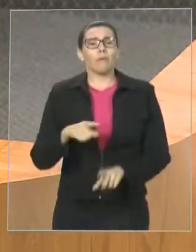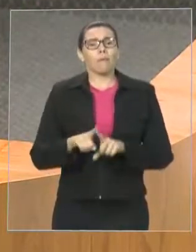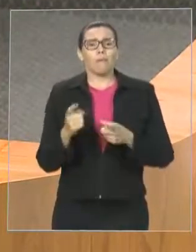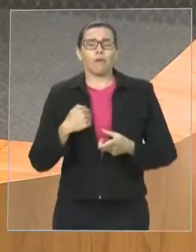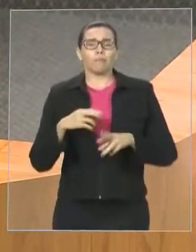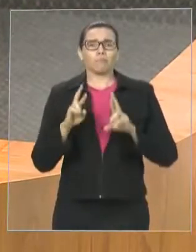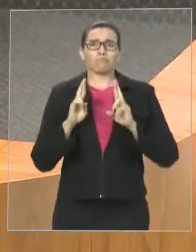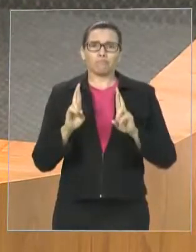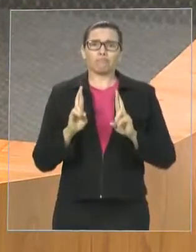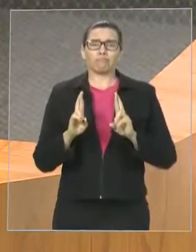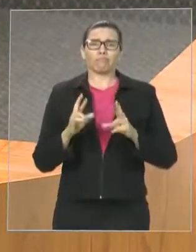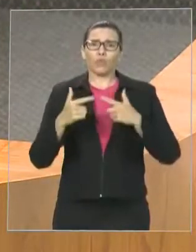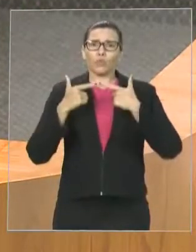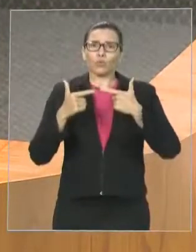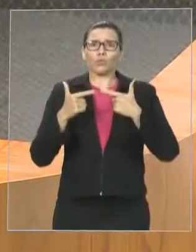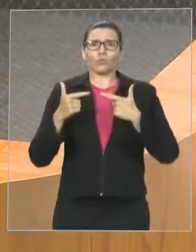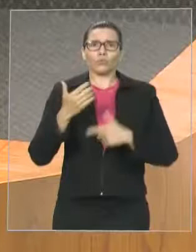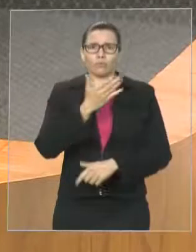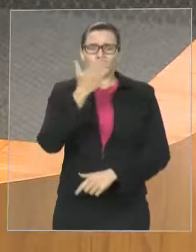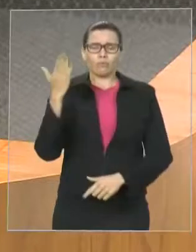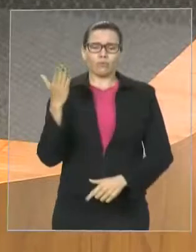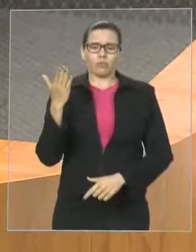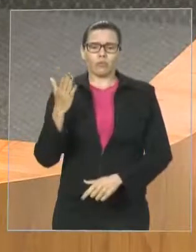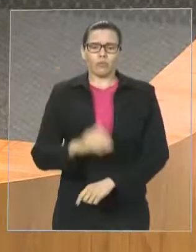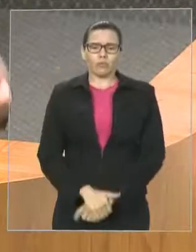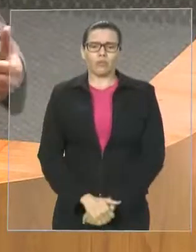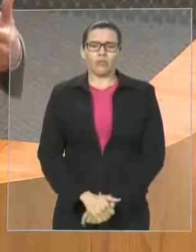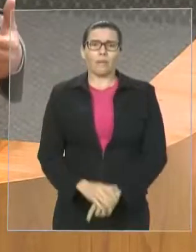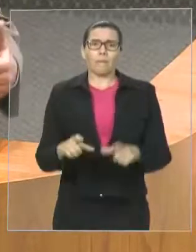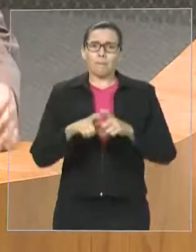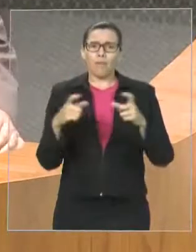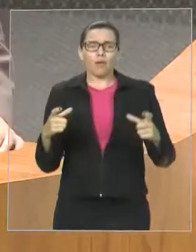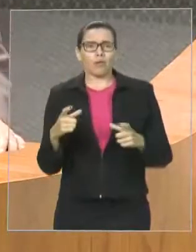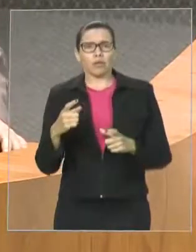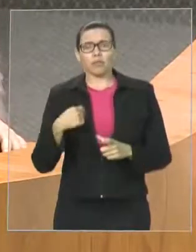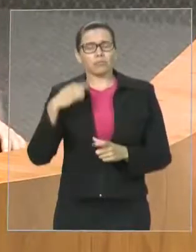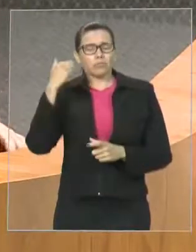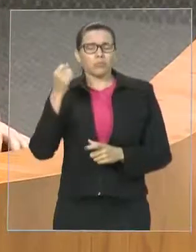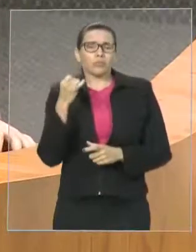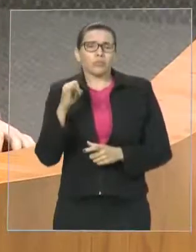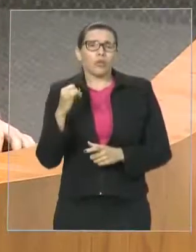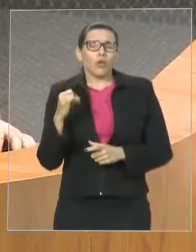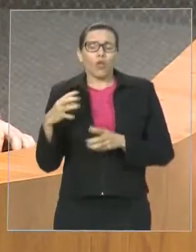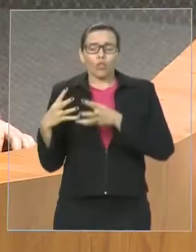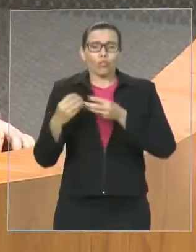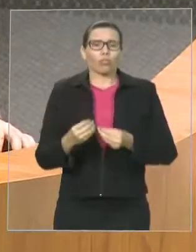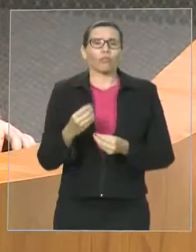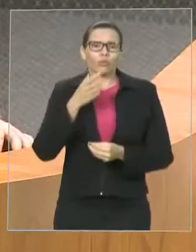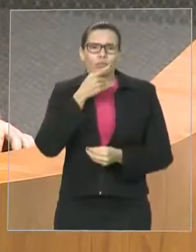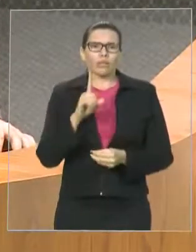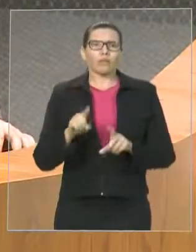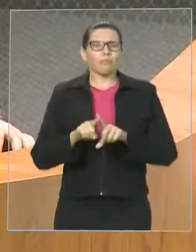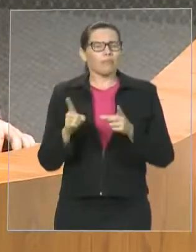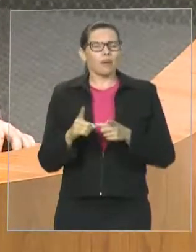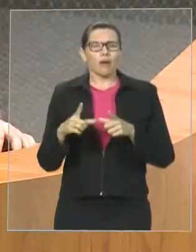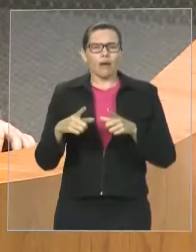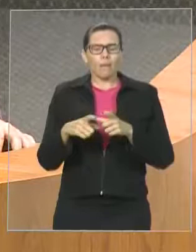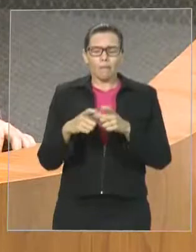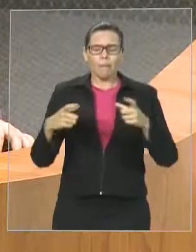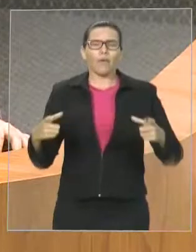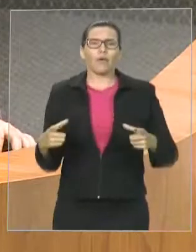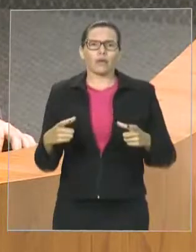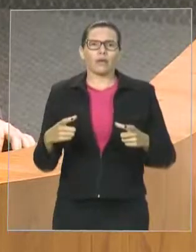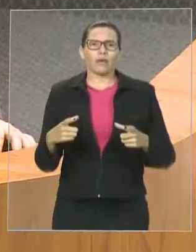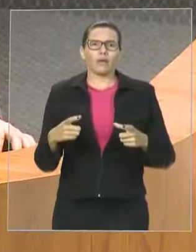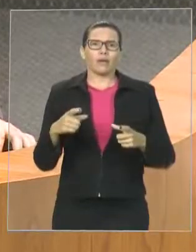pelo menos, a maioria, ou se não todos, aqueles que esperam ainda o chamamento para o quadro da Polícia